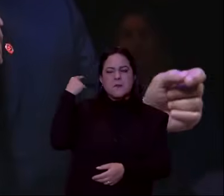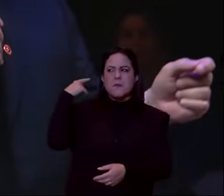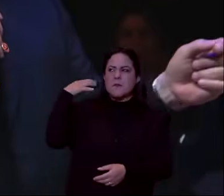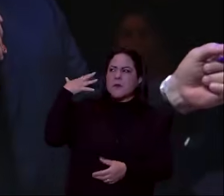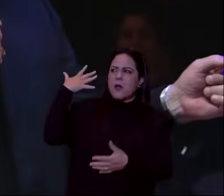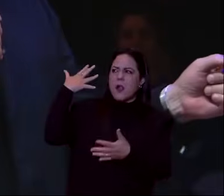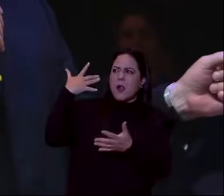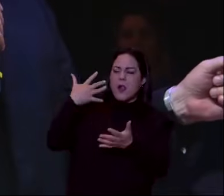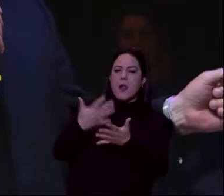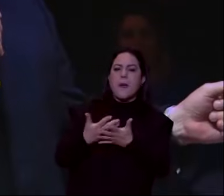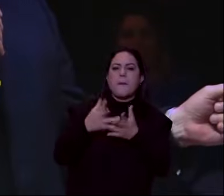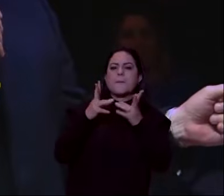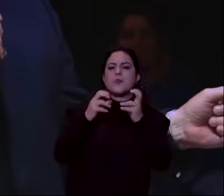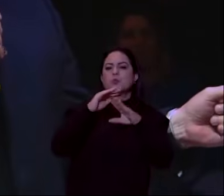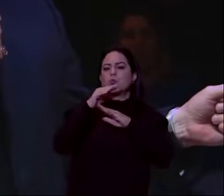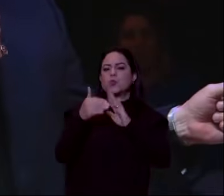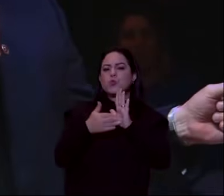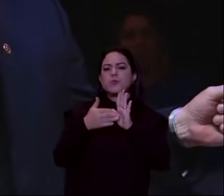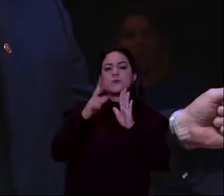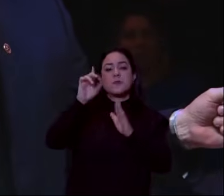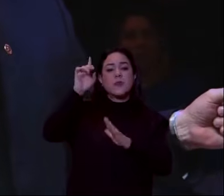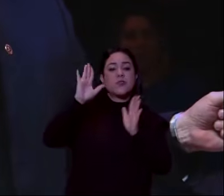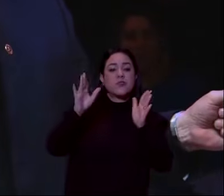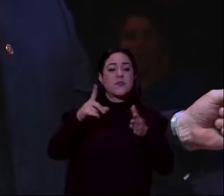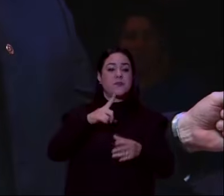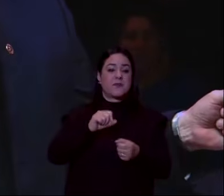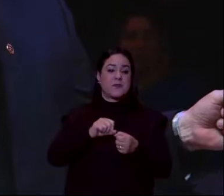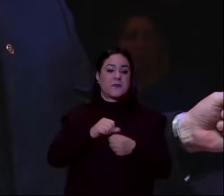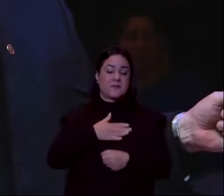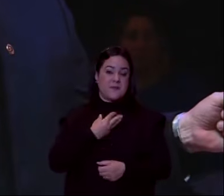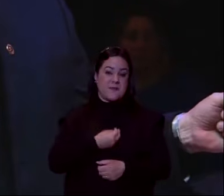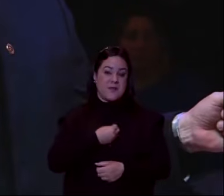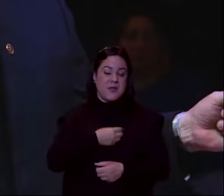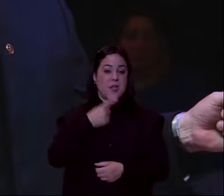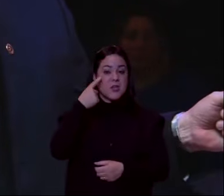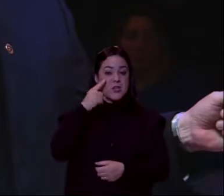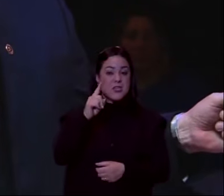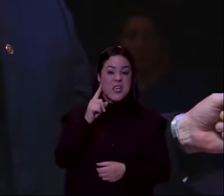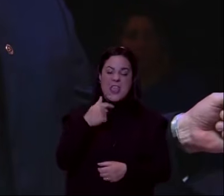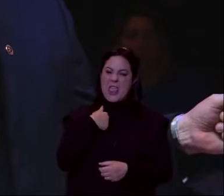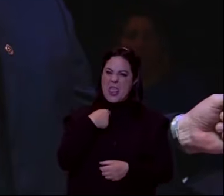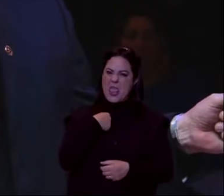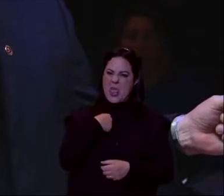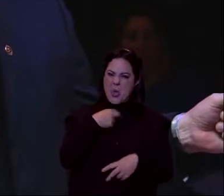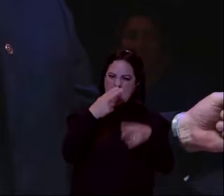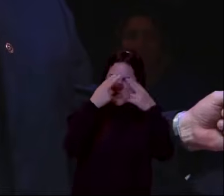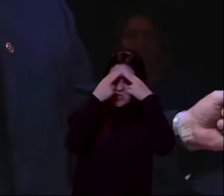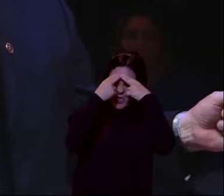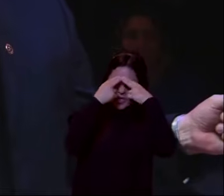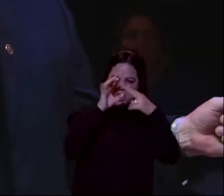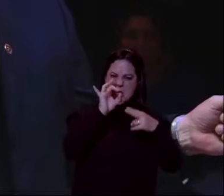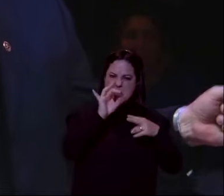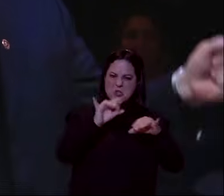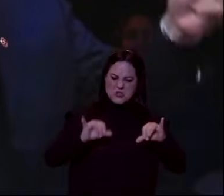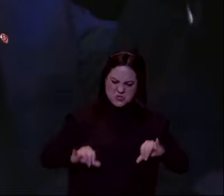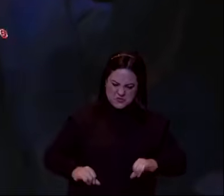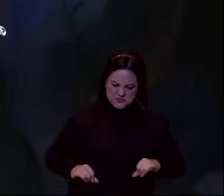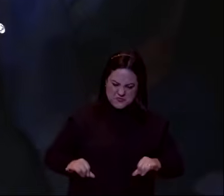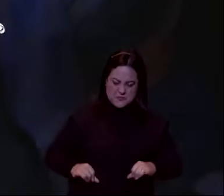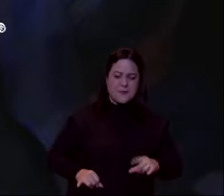tudo quanto Deus já fez na minha vida. Eu descubro que eu não fui fadado ao sofrimento, eu